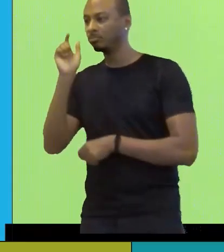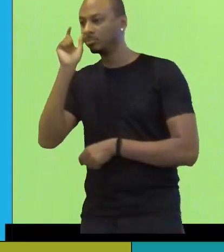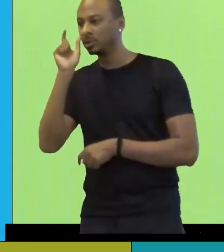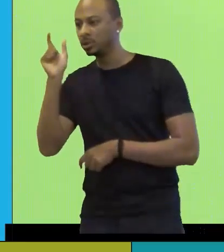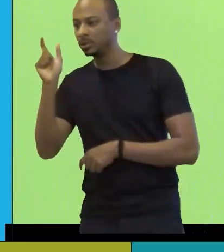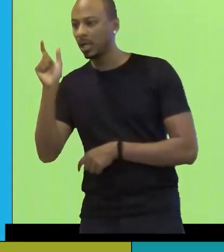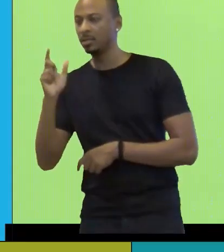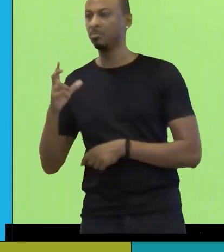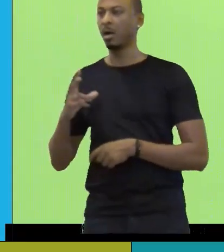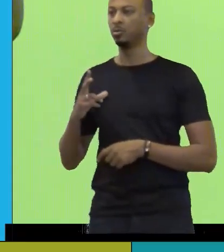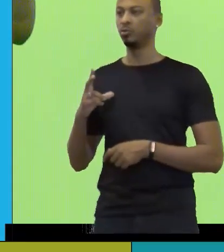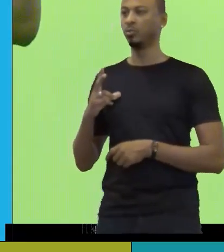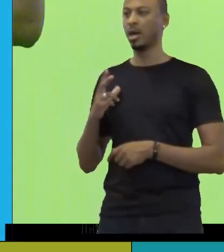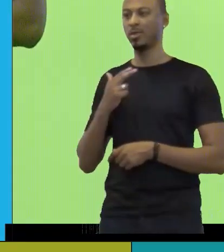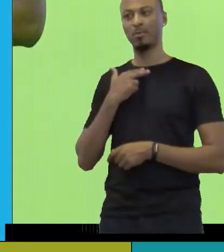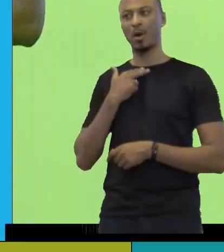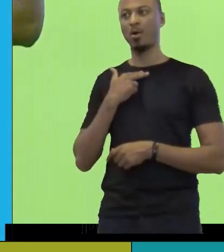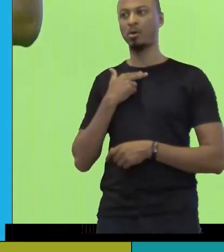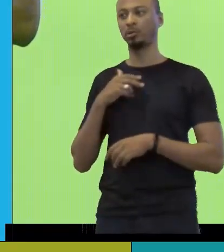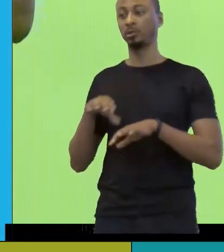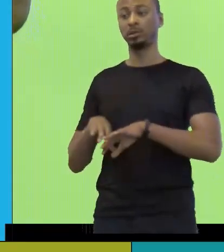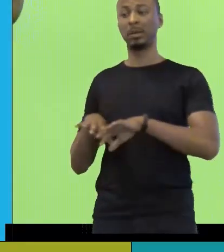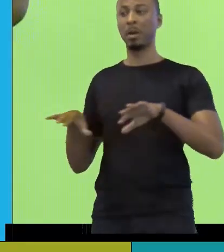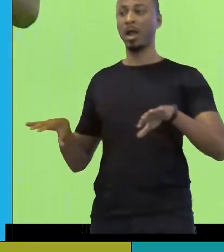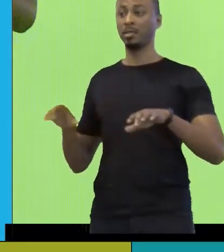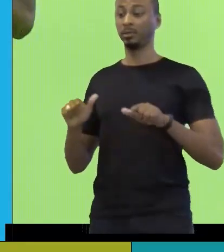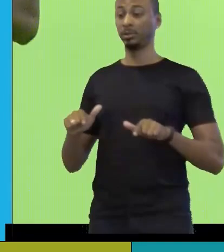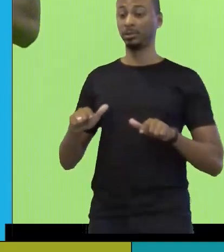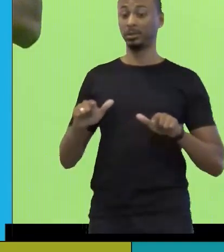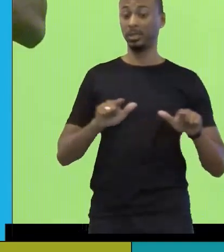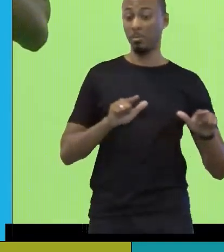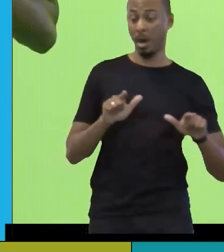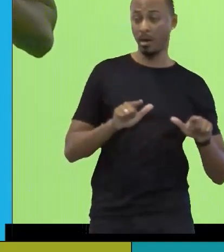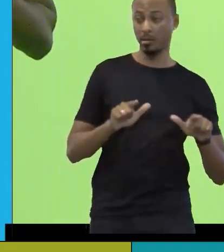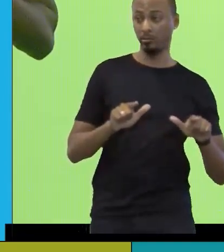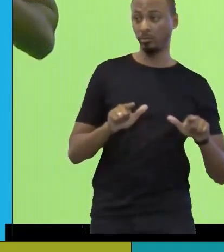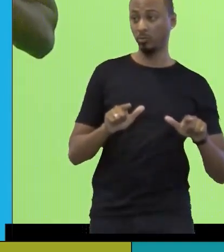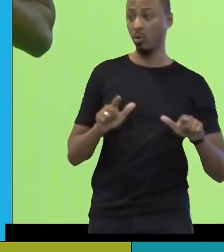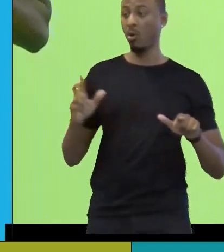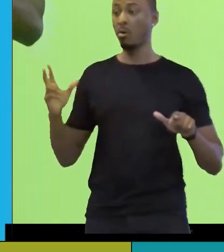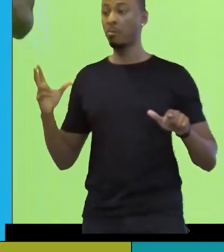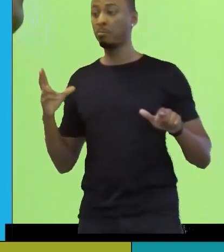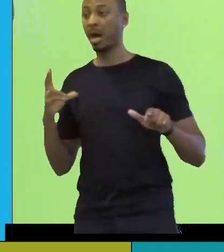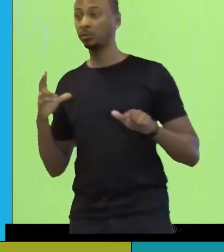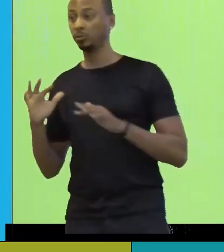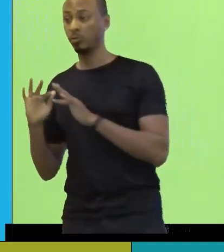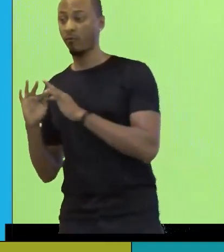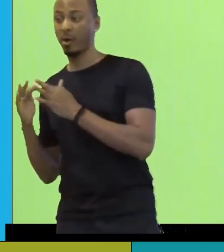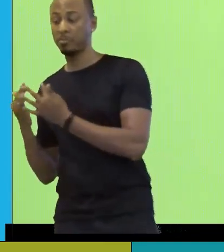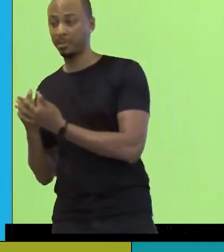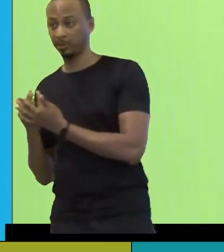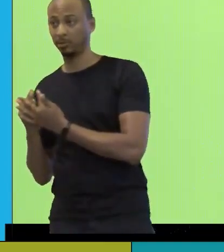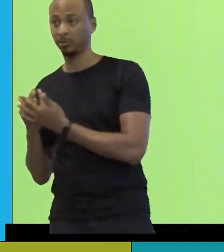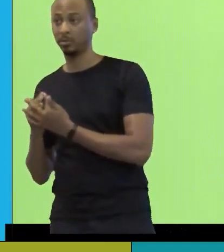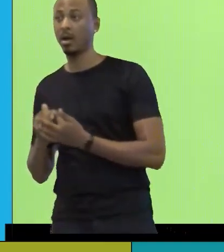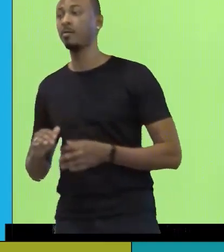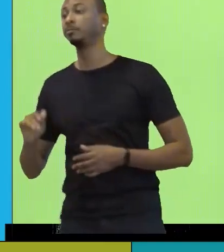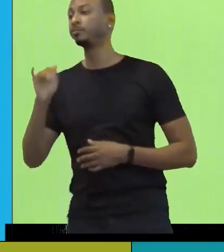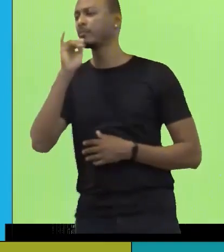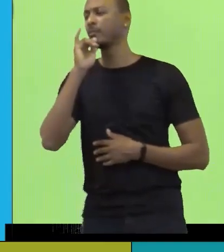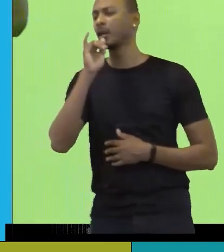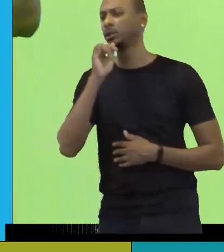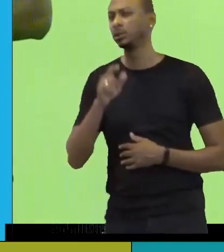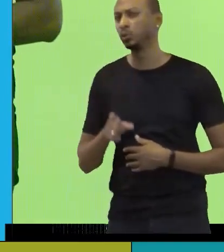sejam privados. Você não pode fazer uso do cargo público que você ocupa para